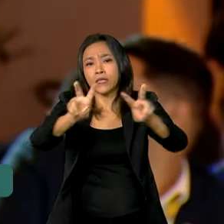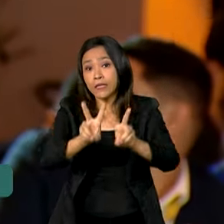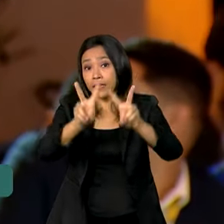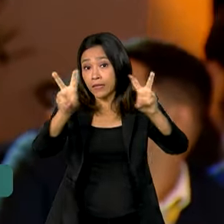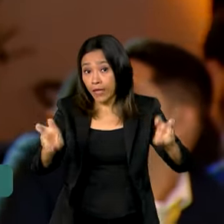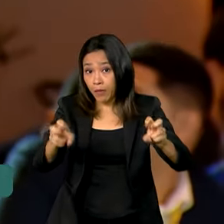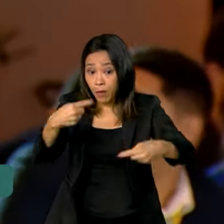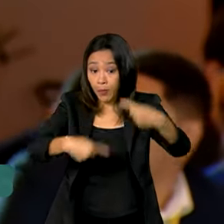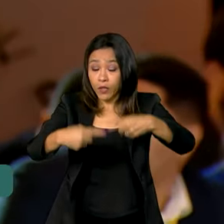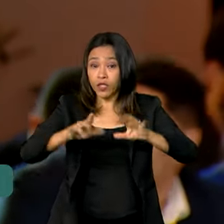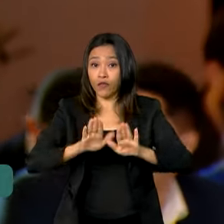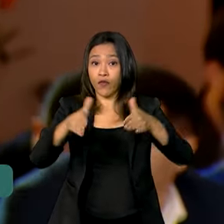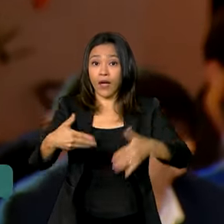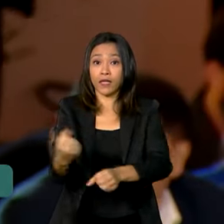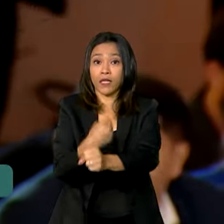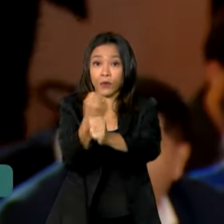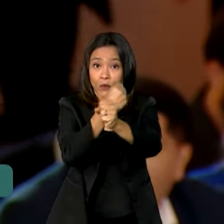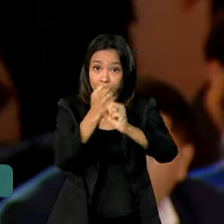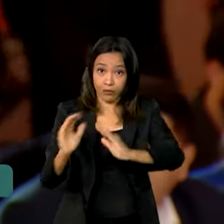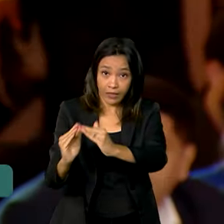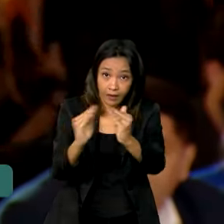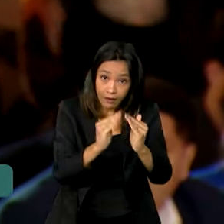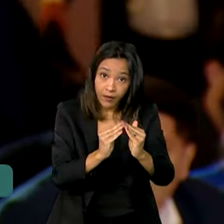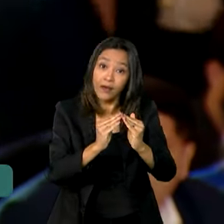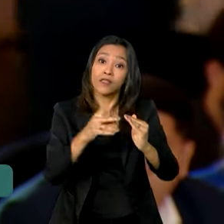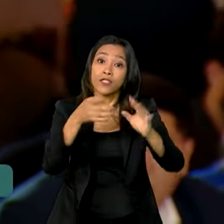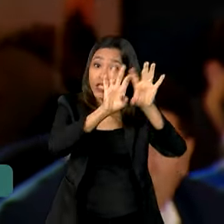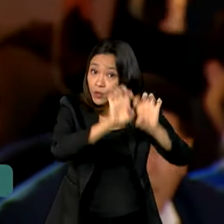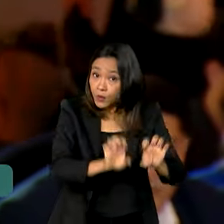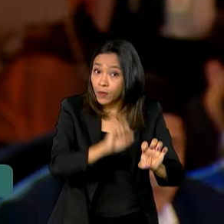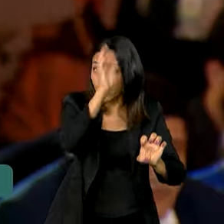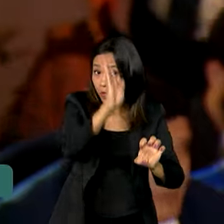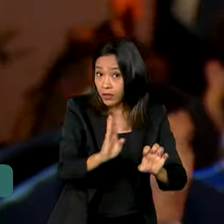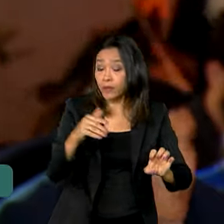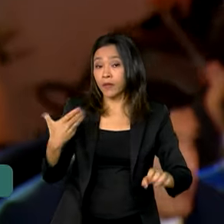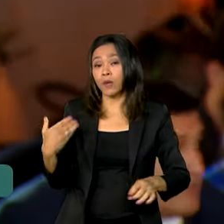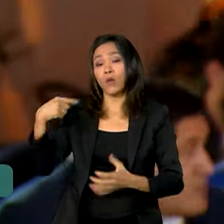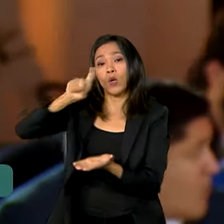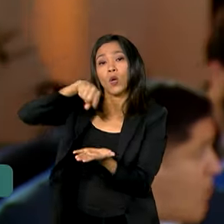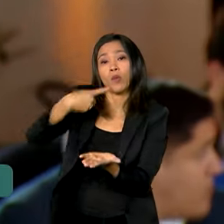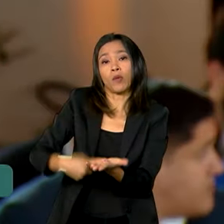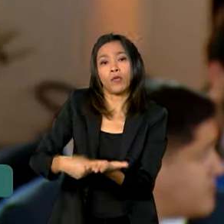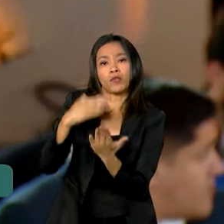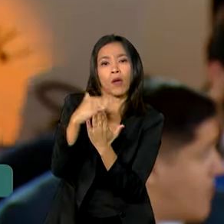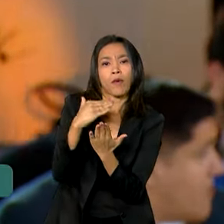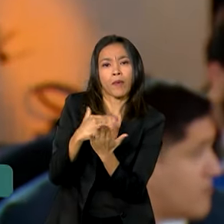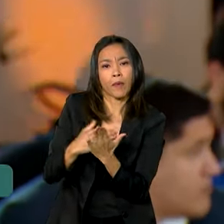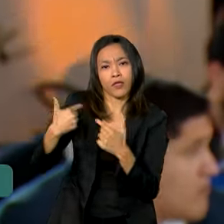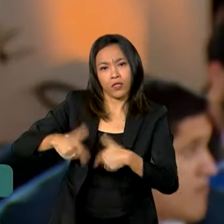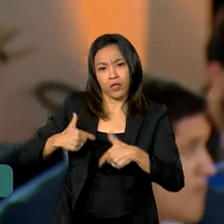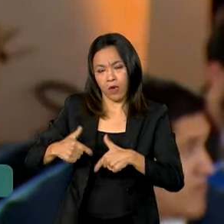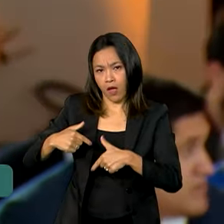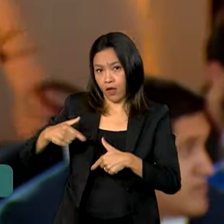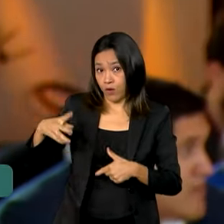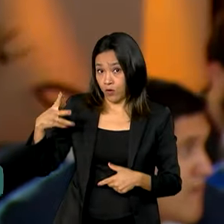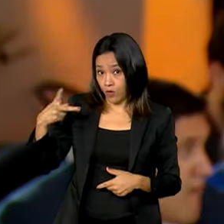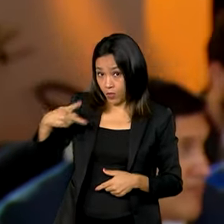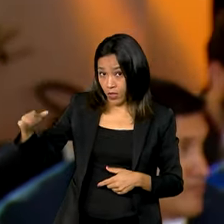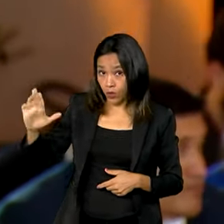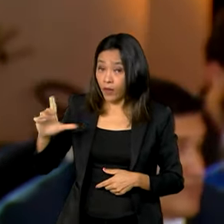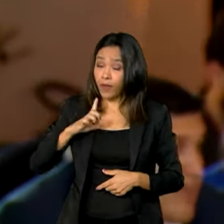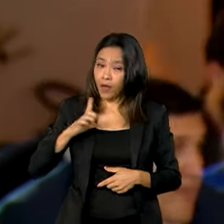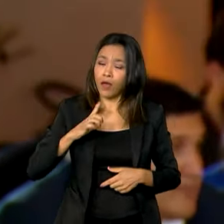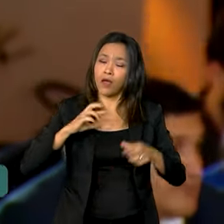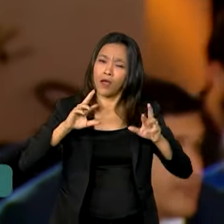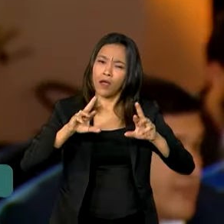para habitação e infraestrutura no país. A agenda do presidente Lula hoje também inclui reuniões no Palácio do